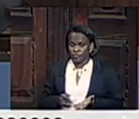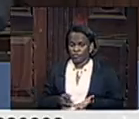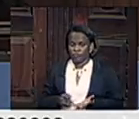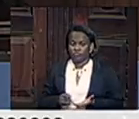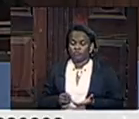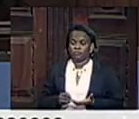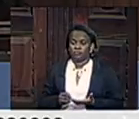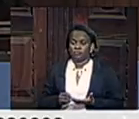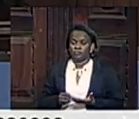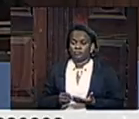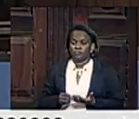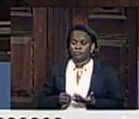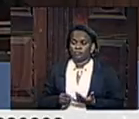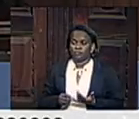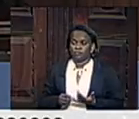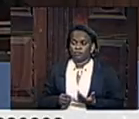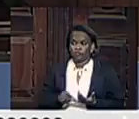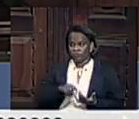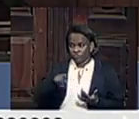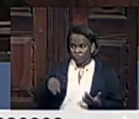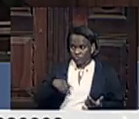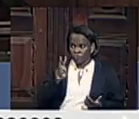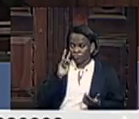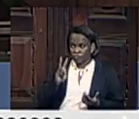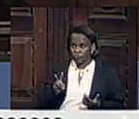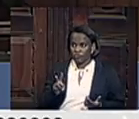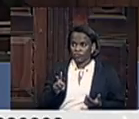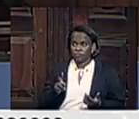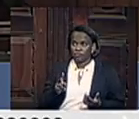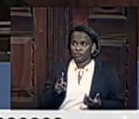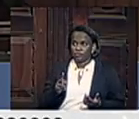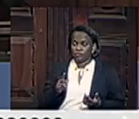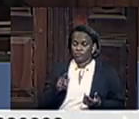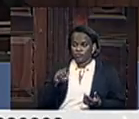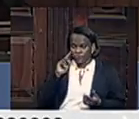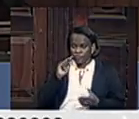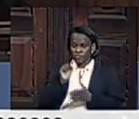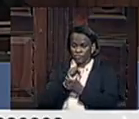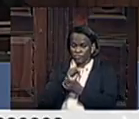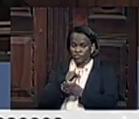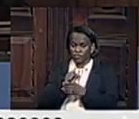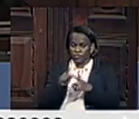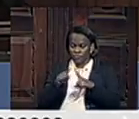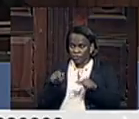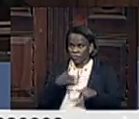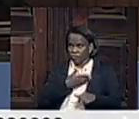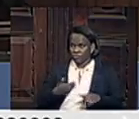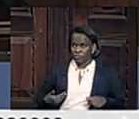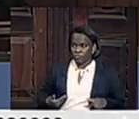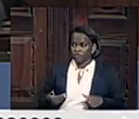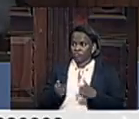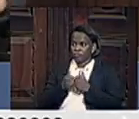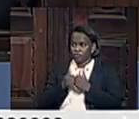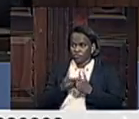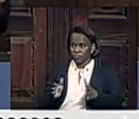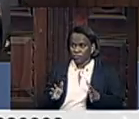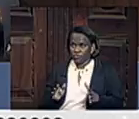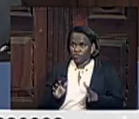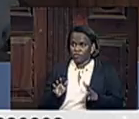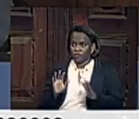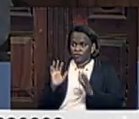A gente olha, quando a segurança pública começou a ocupar